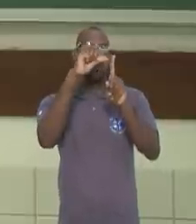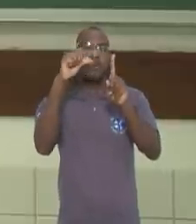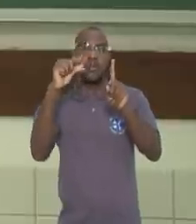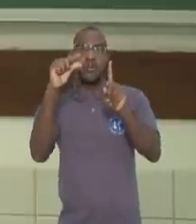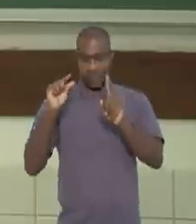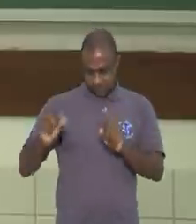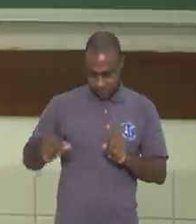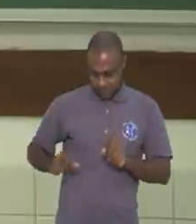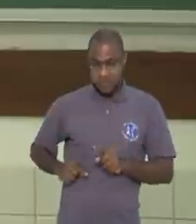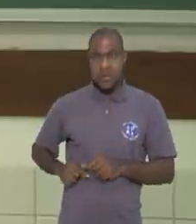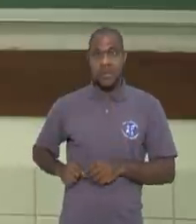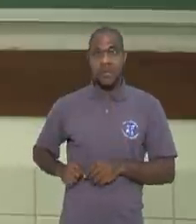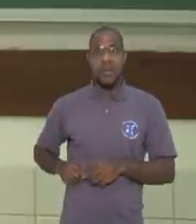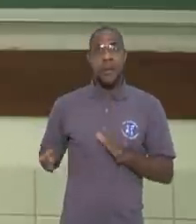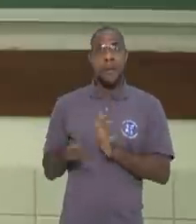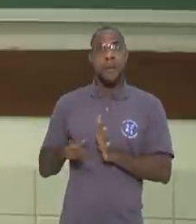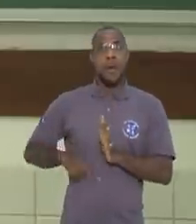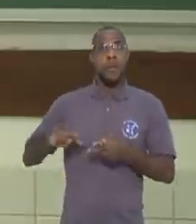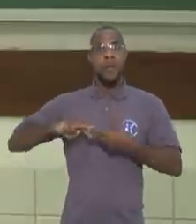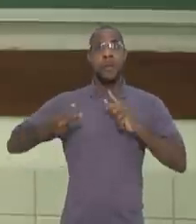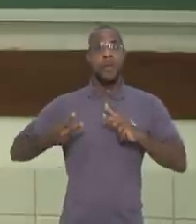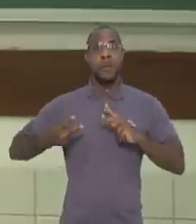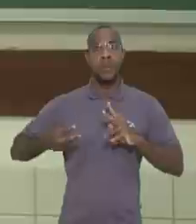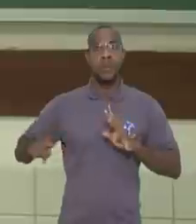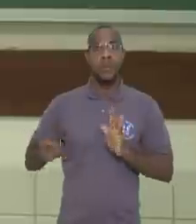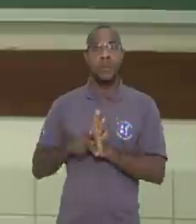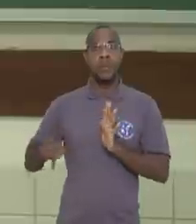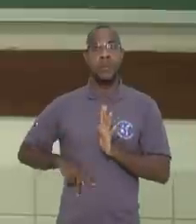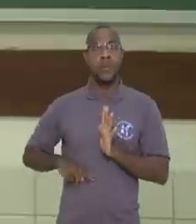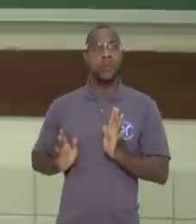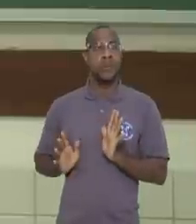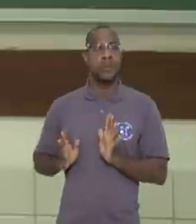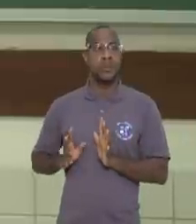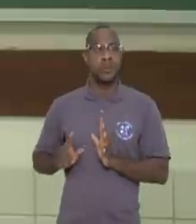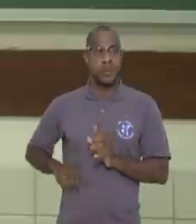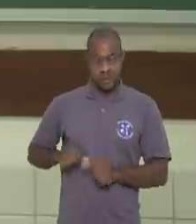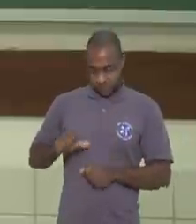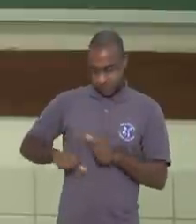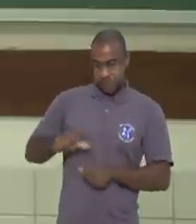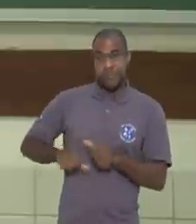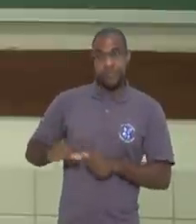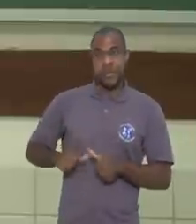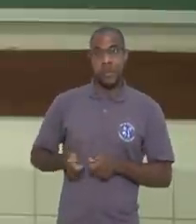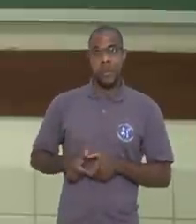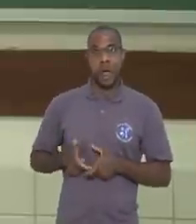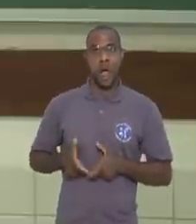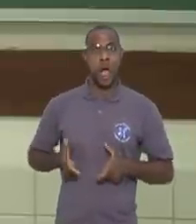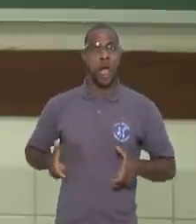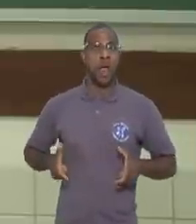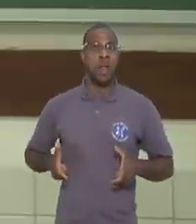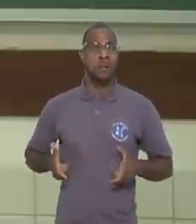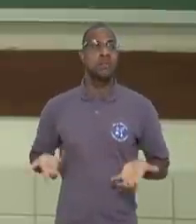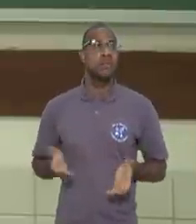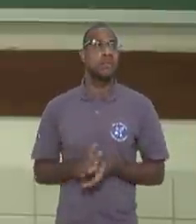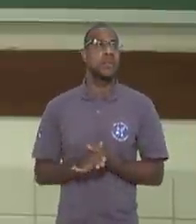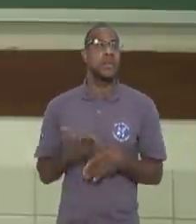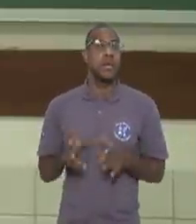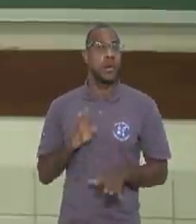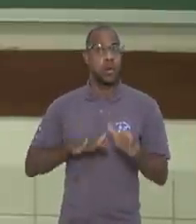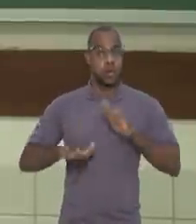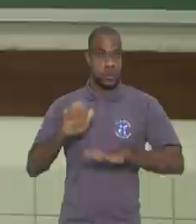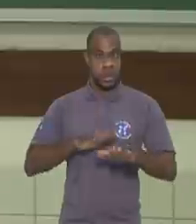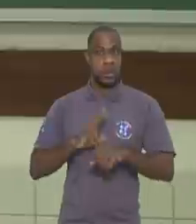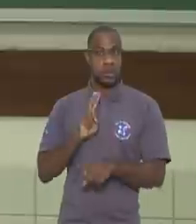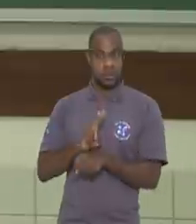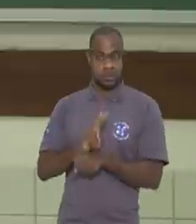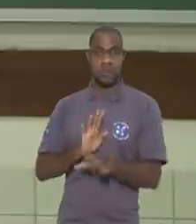ela não recebeu de outra espécie, mas ela é um organismo geneticamente modificado, porque eu modifiquei o genoma dela, certo? Então tem que tomar cuidado com